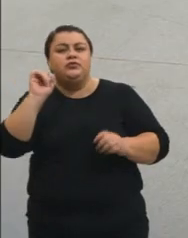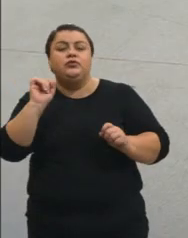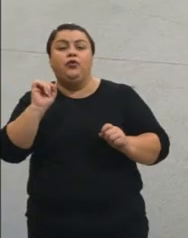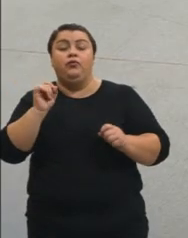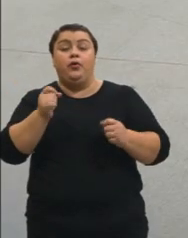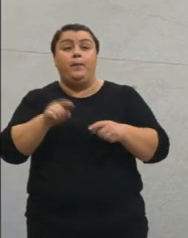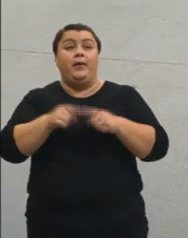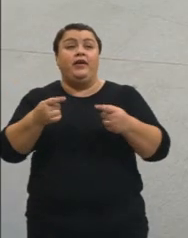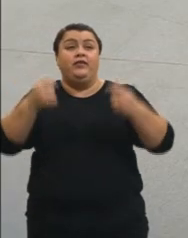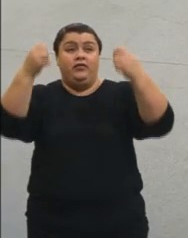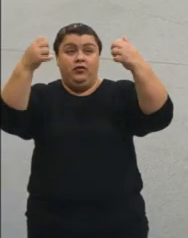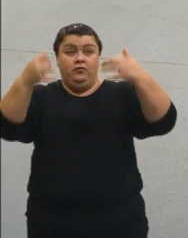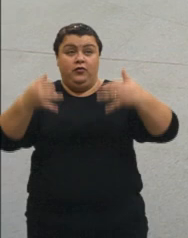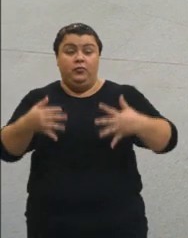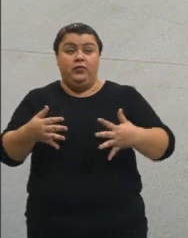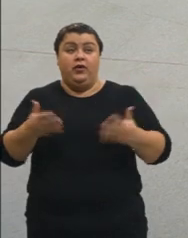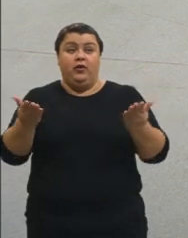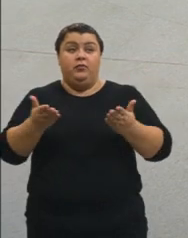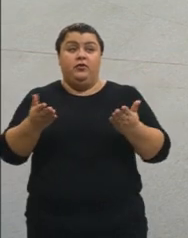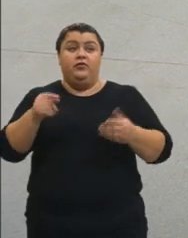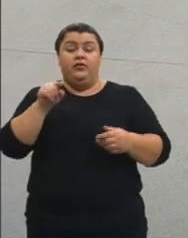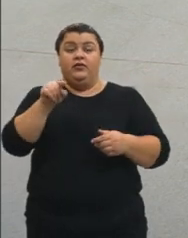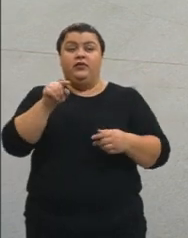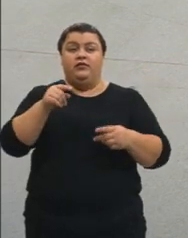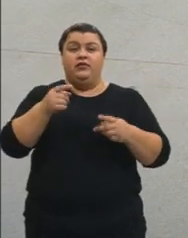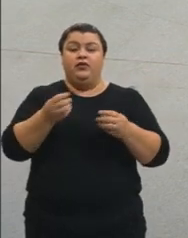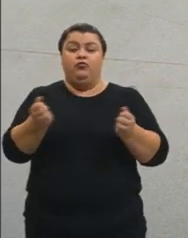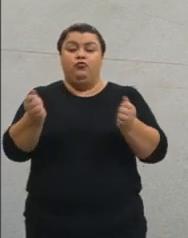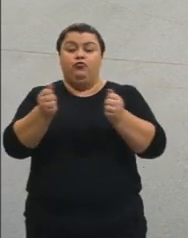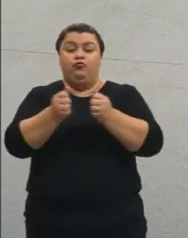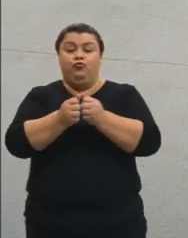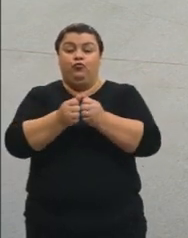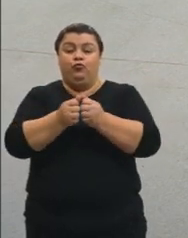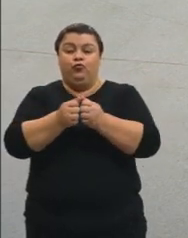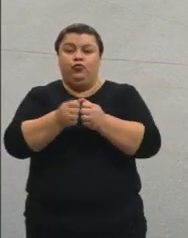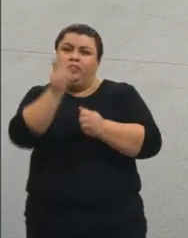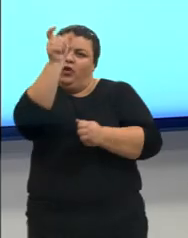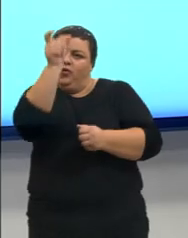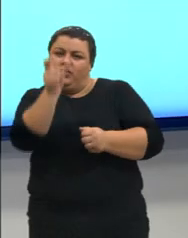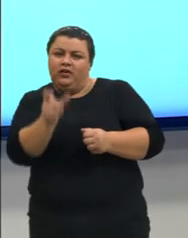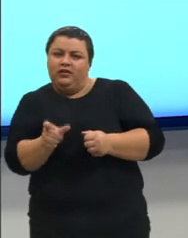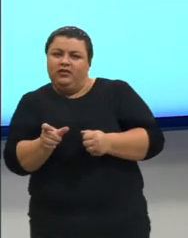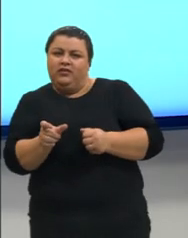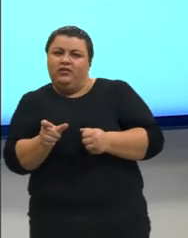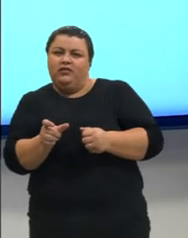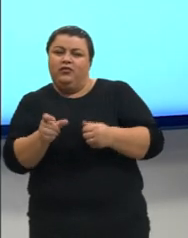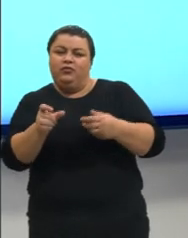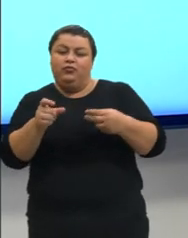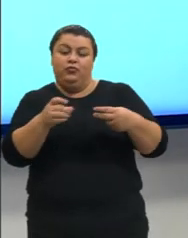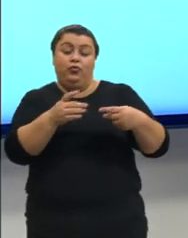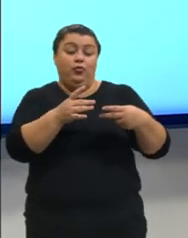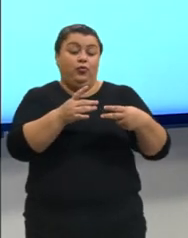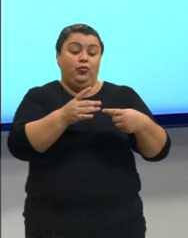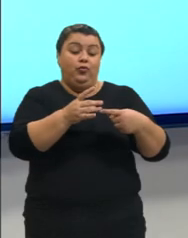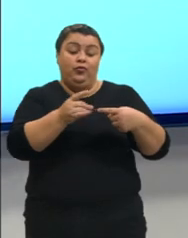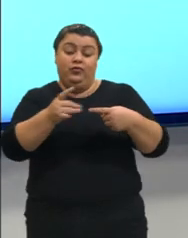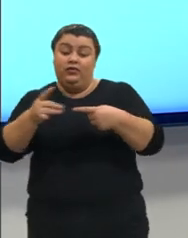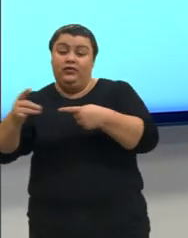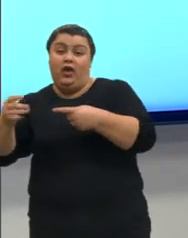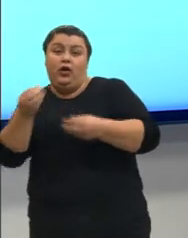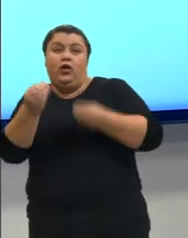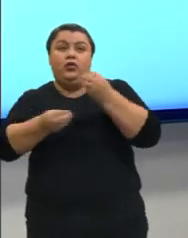elas estão lá no nosso eixo do sintagma elas são como nós organizamos as frases tá